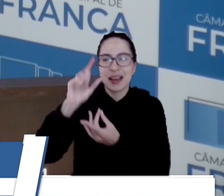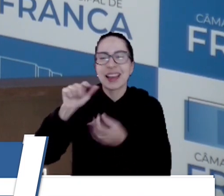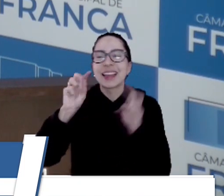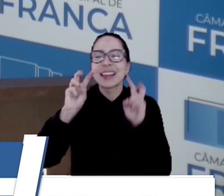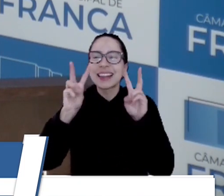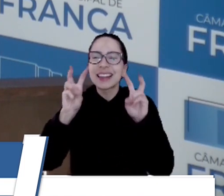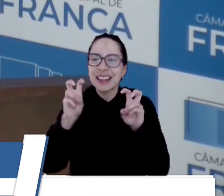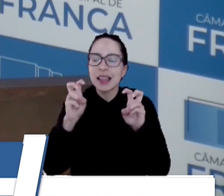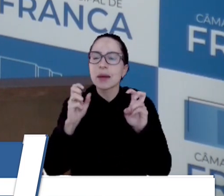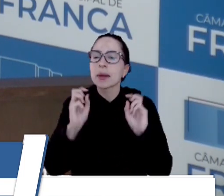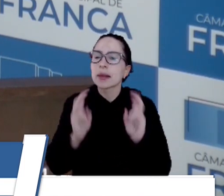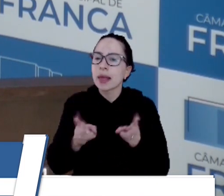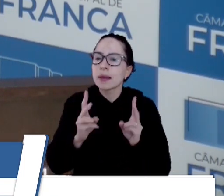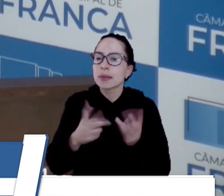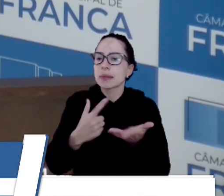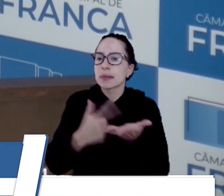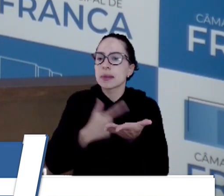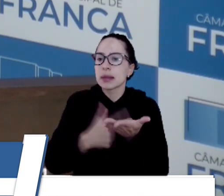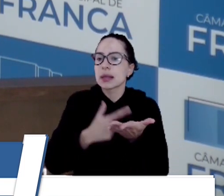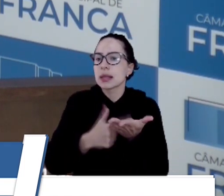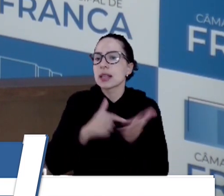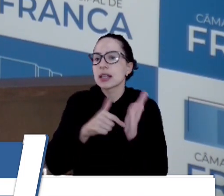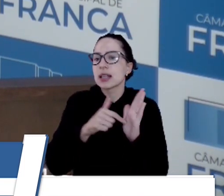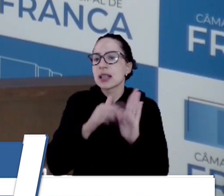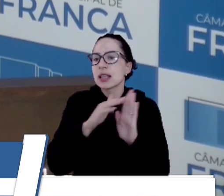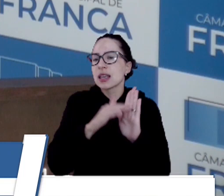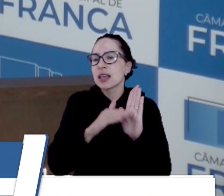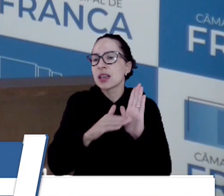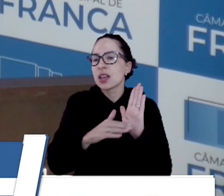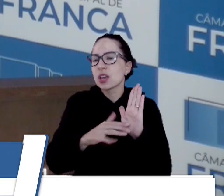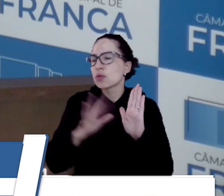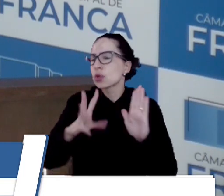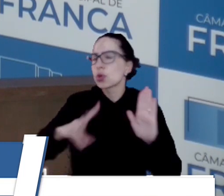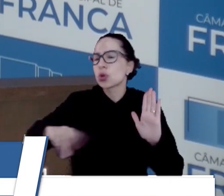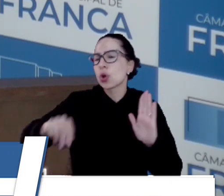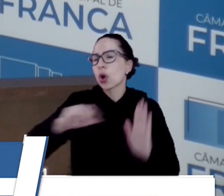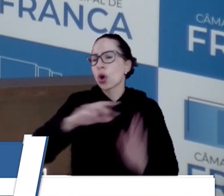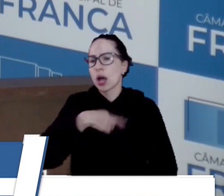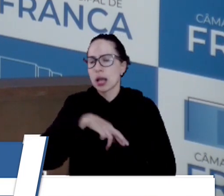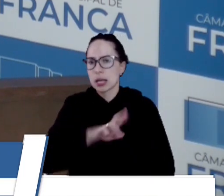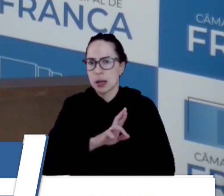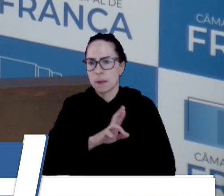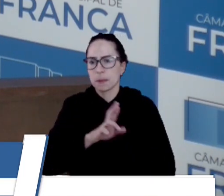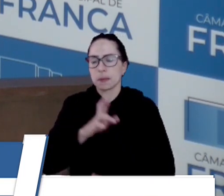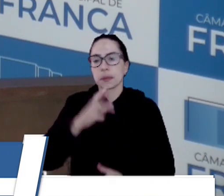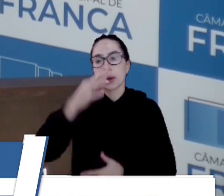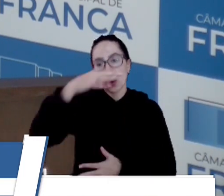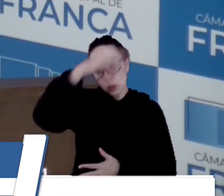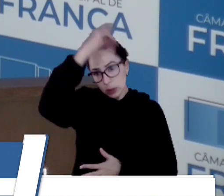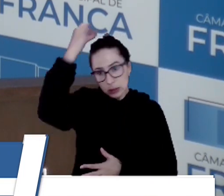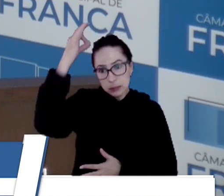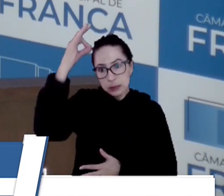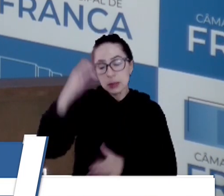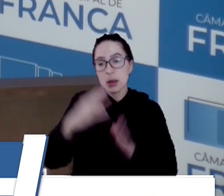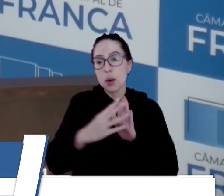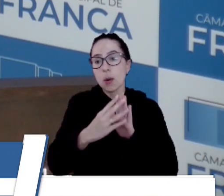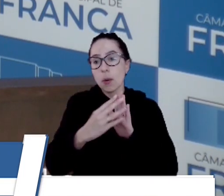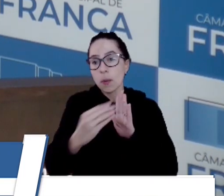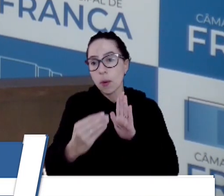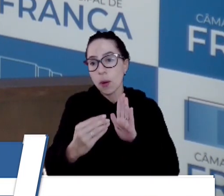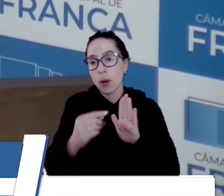em todos os livros sagrados de todas as religiões. O Espiritismo tem como modelo e guia